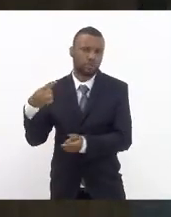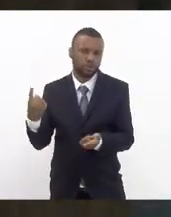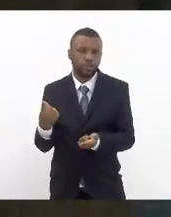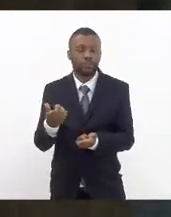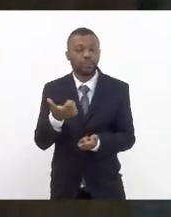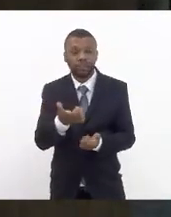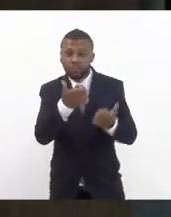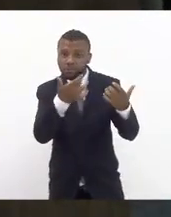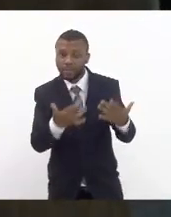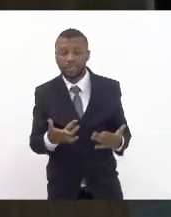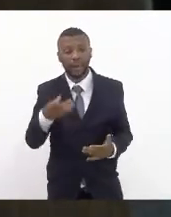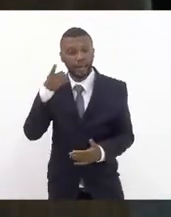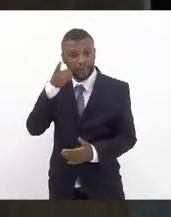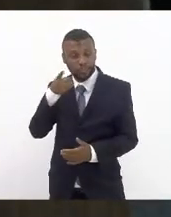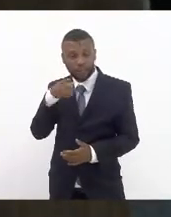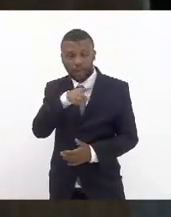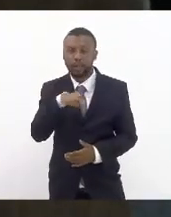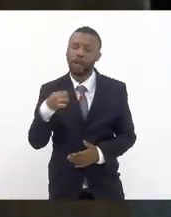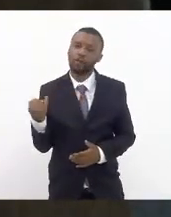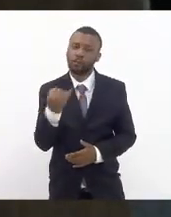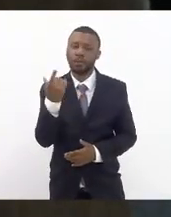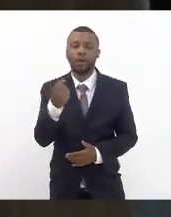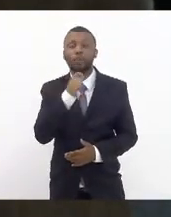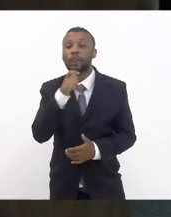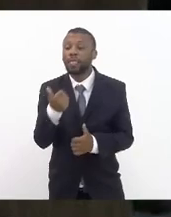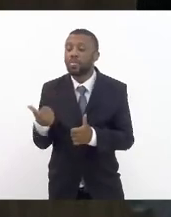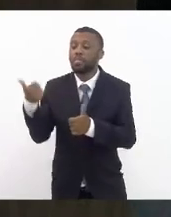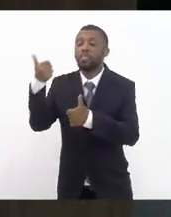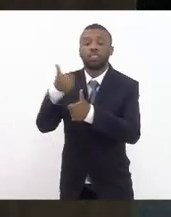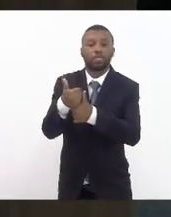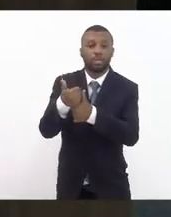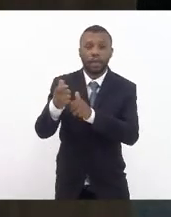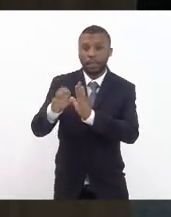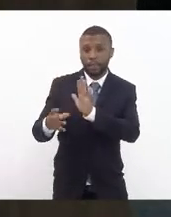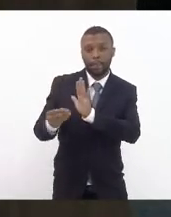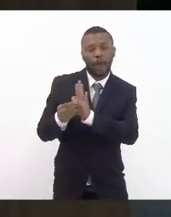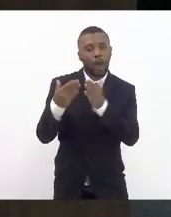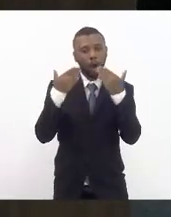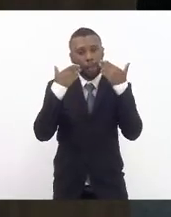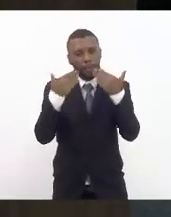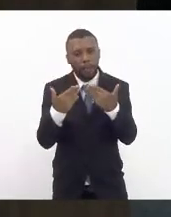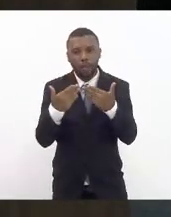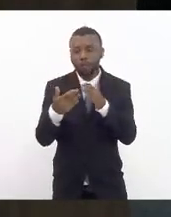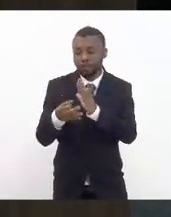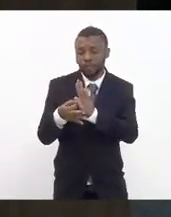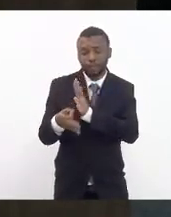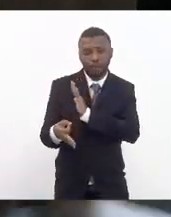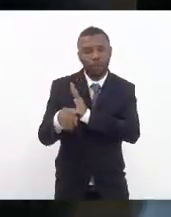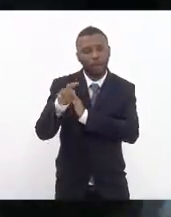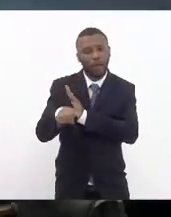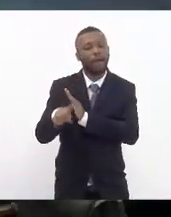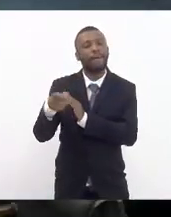projeto importante, sem prejuízo das emendas que eu apresentei em plenário, o parecer no mérito é favorável.